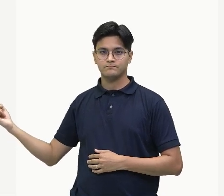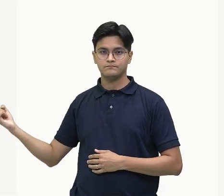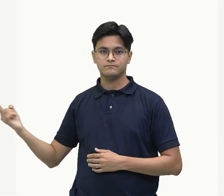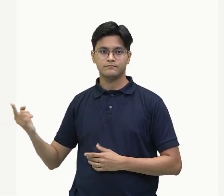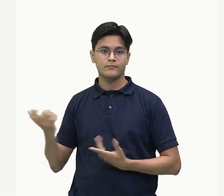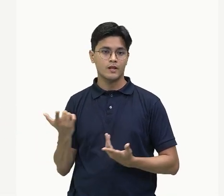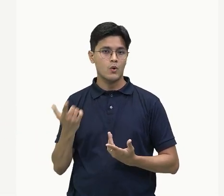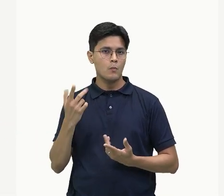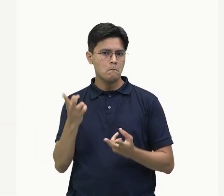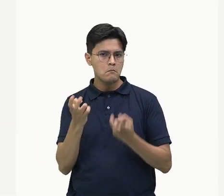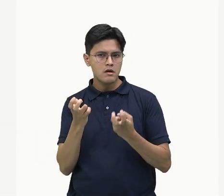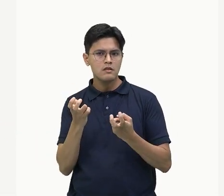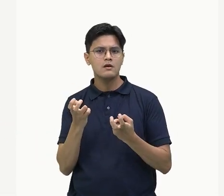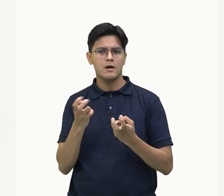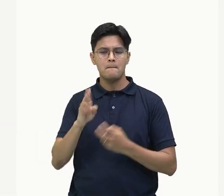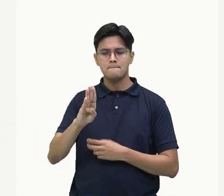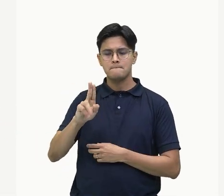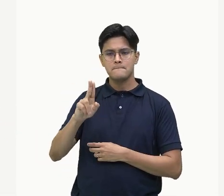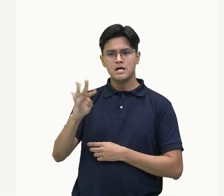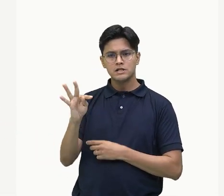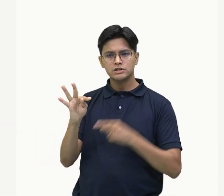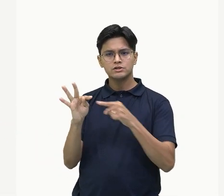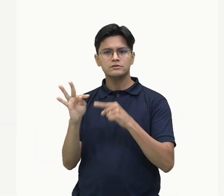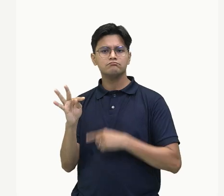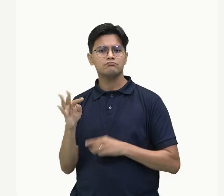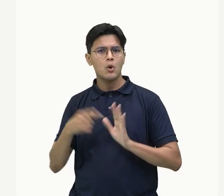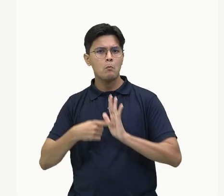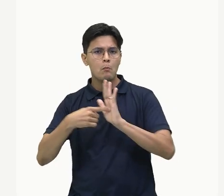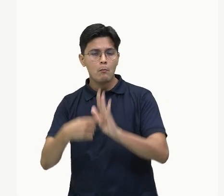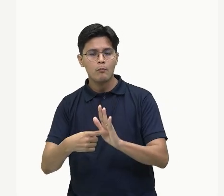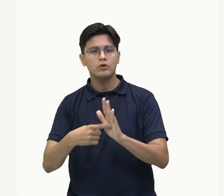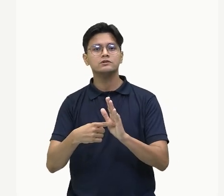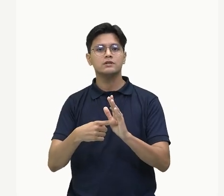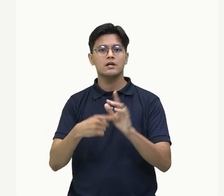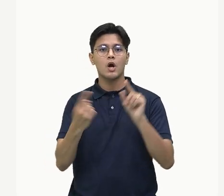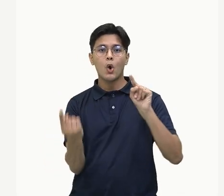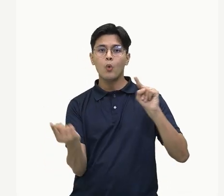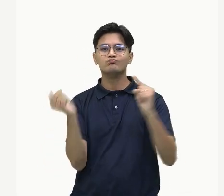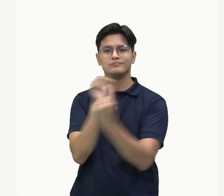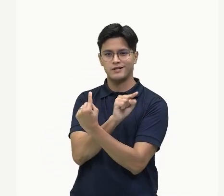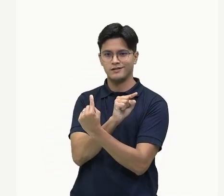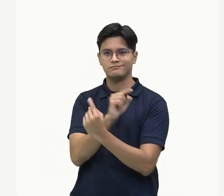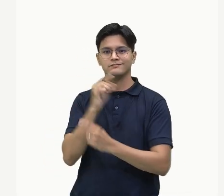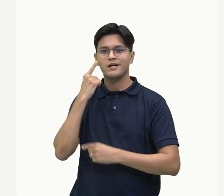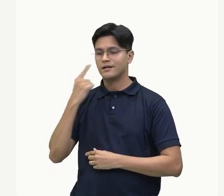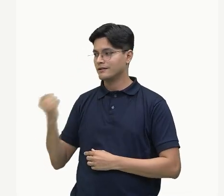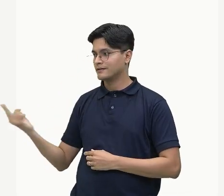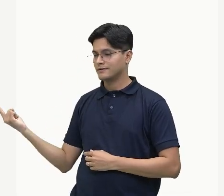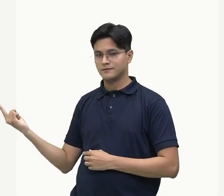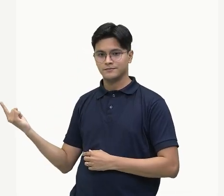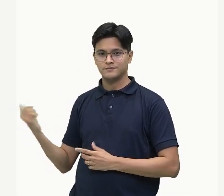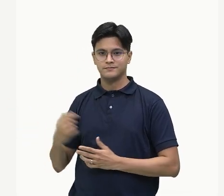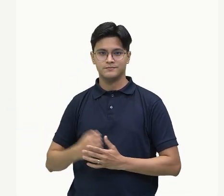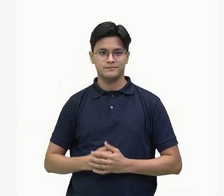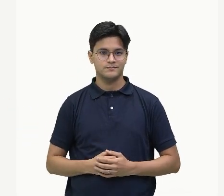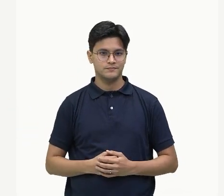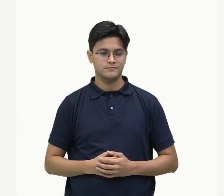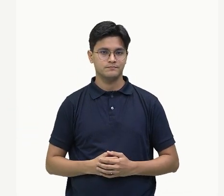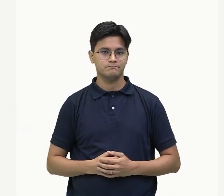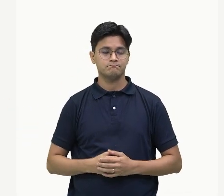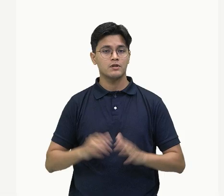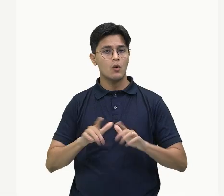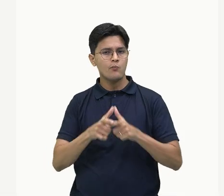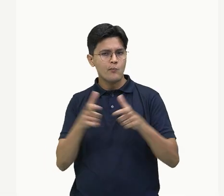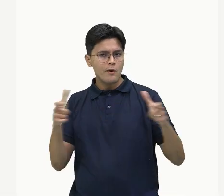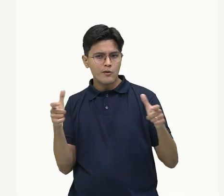aqui ela quebra, ó, ela está muito cansada, mas ela continua trabalhando. Uma informação importante aqui em relação ao but é que, na mais das vezes, quando